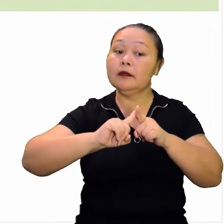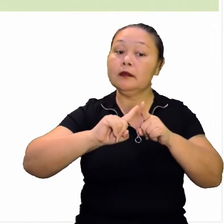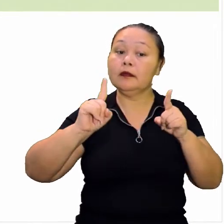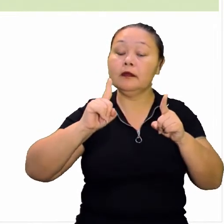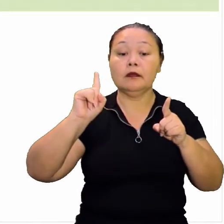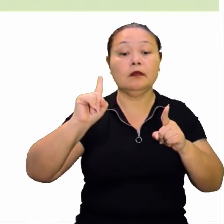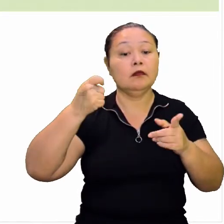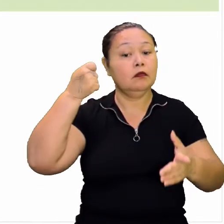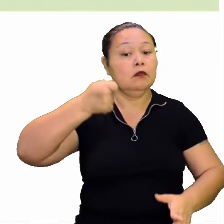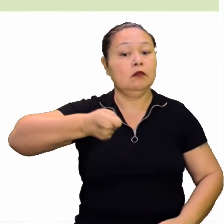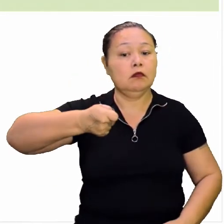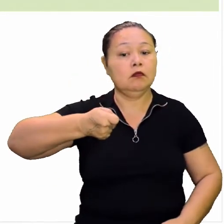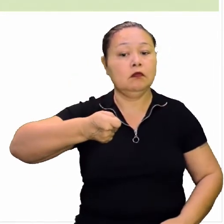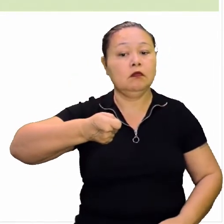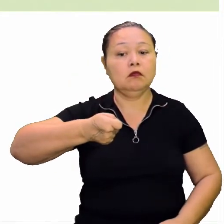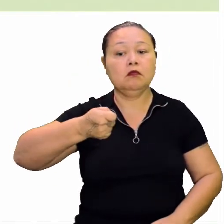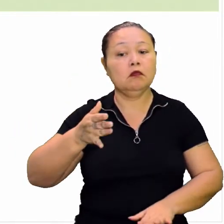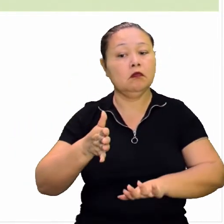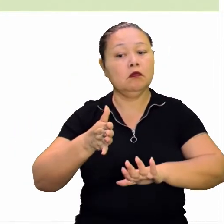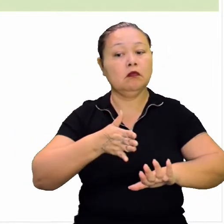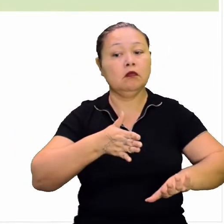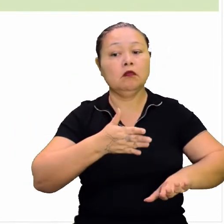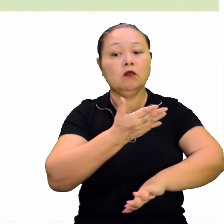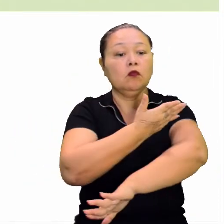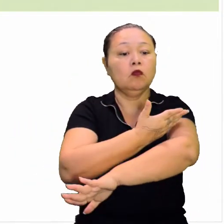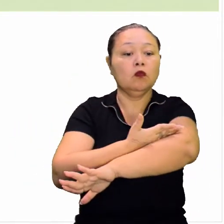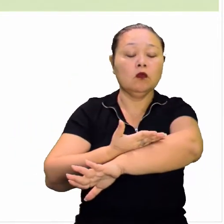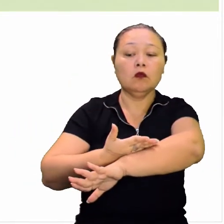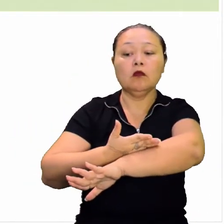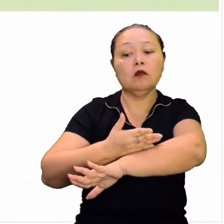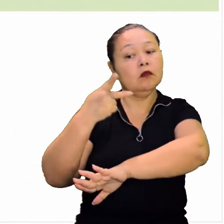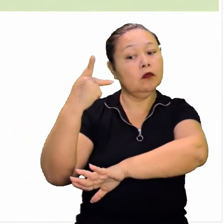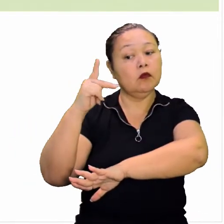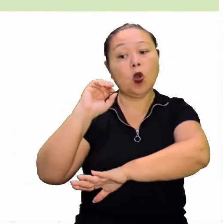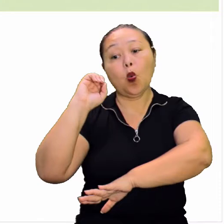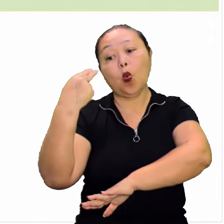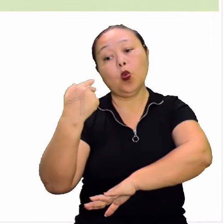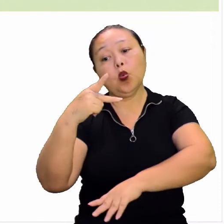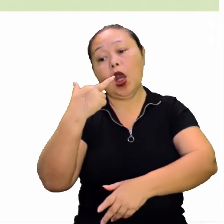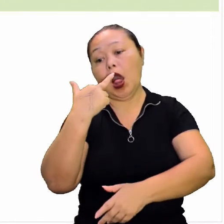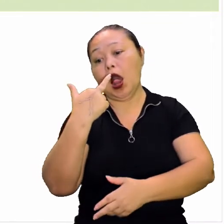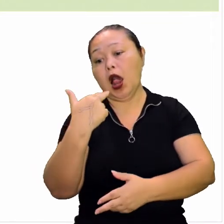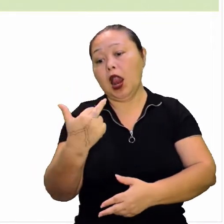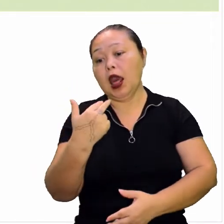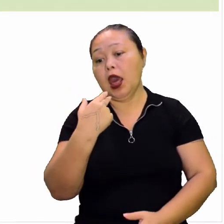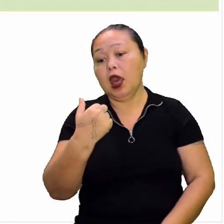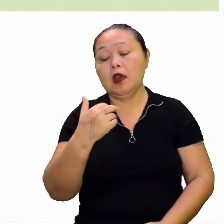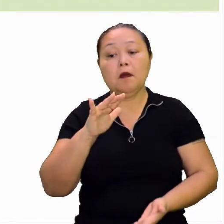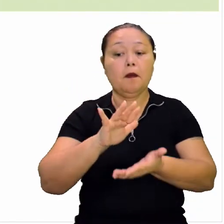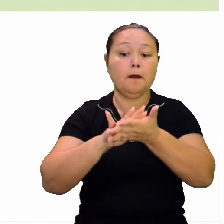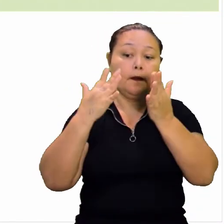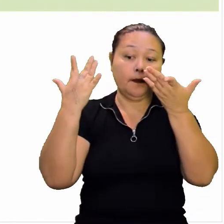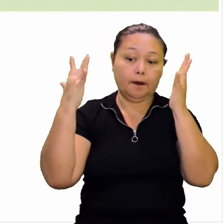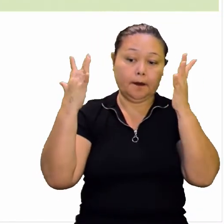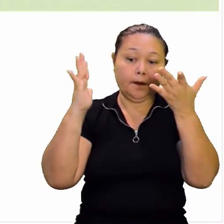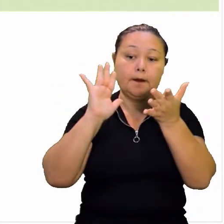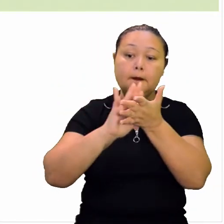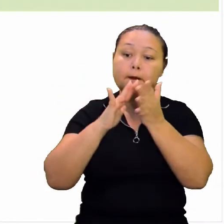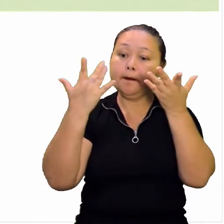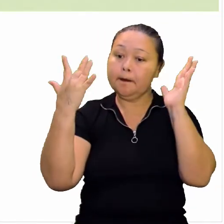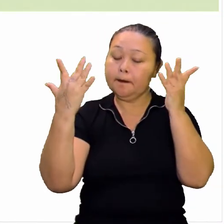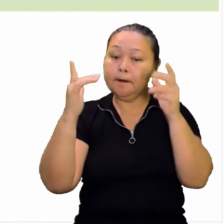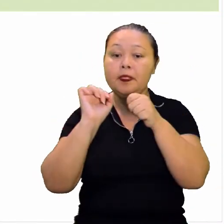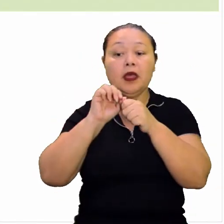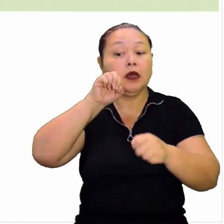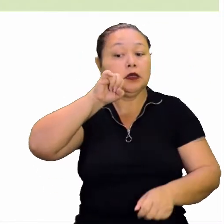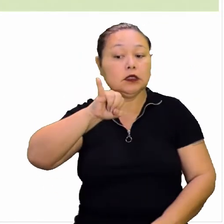mas não era obrigado a deixar de lado os seus costumes ou a sua língua. Parabéns!